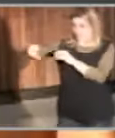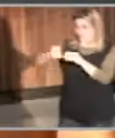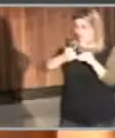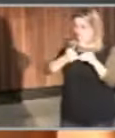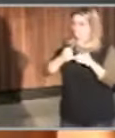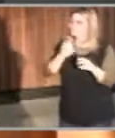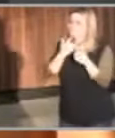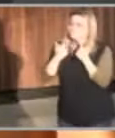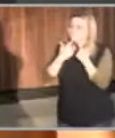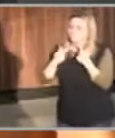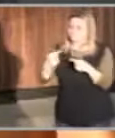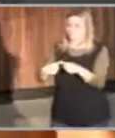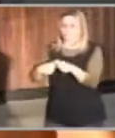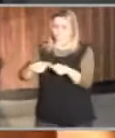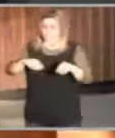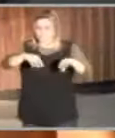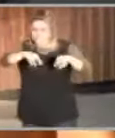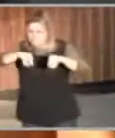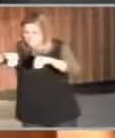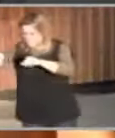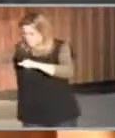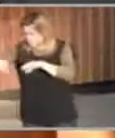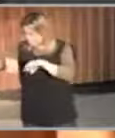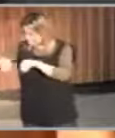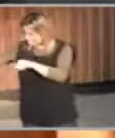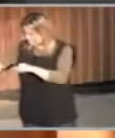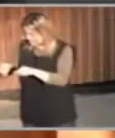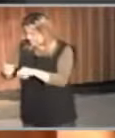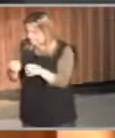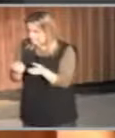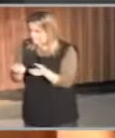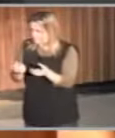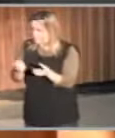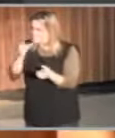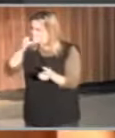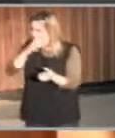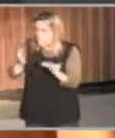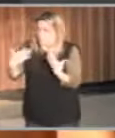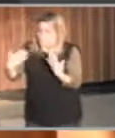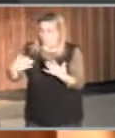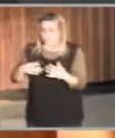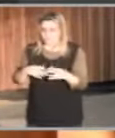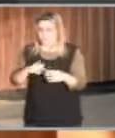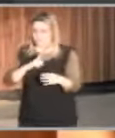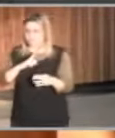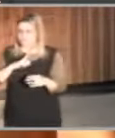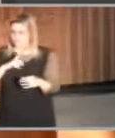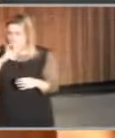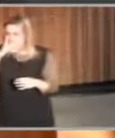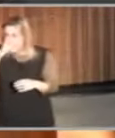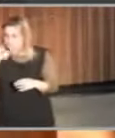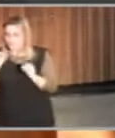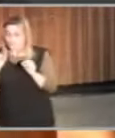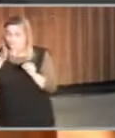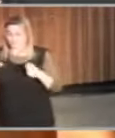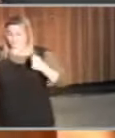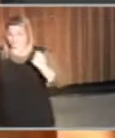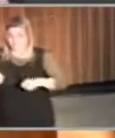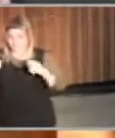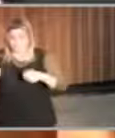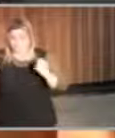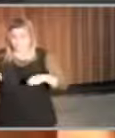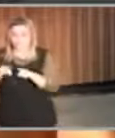no deserto eles eram um povo nômade sem propriedades que para viver dependiam exclusivamente